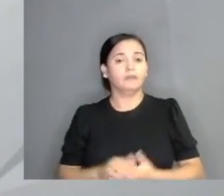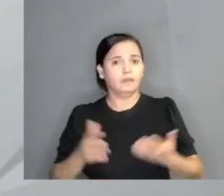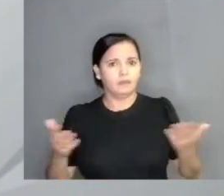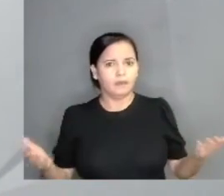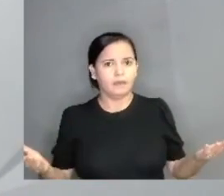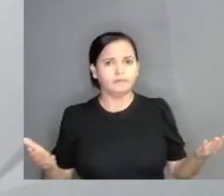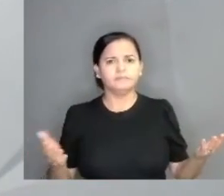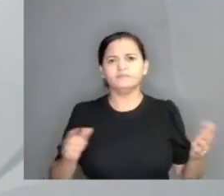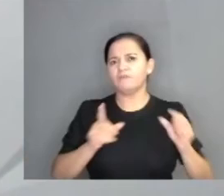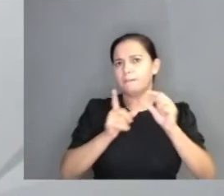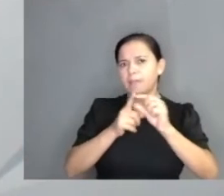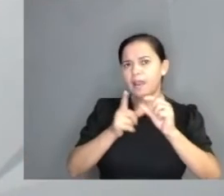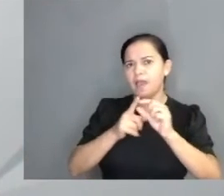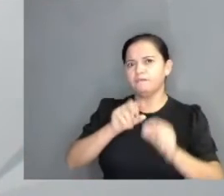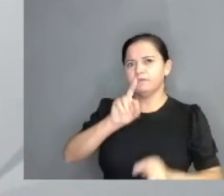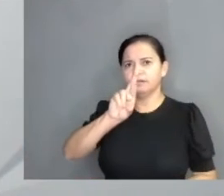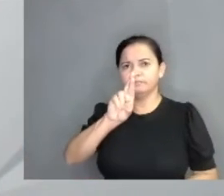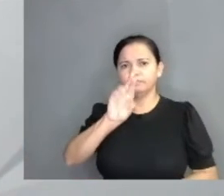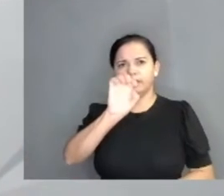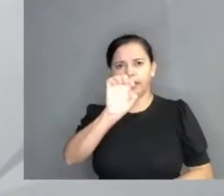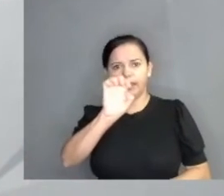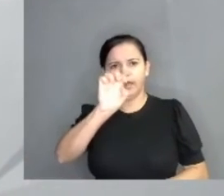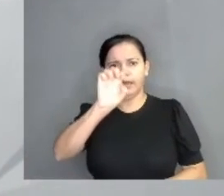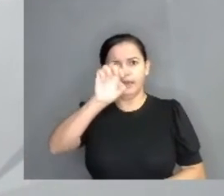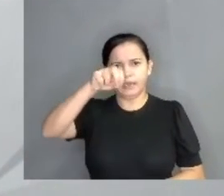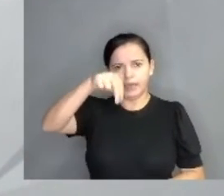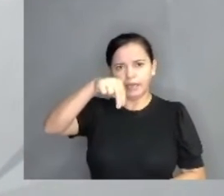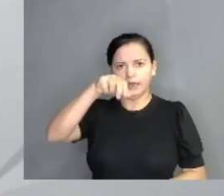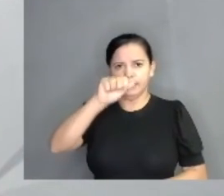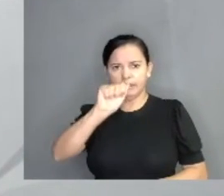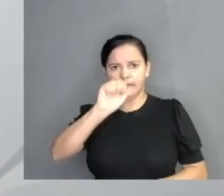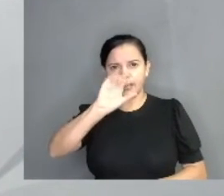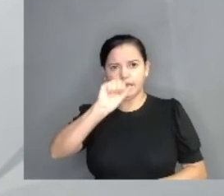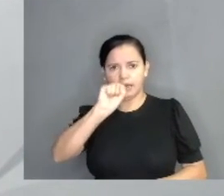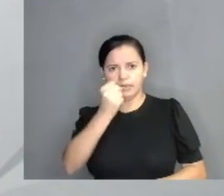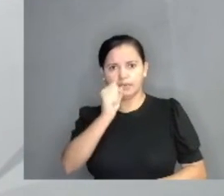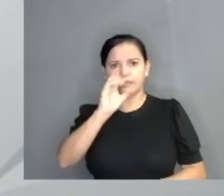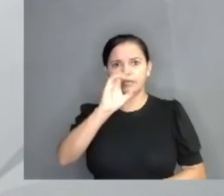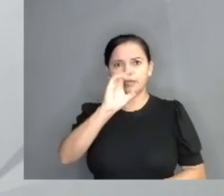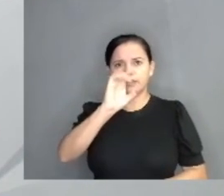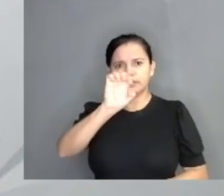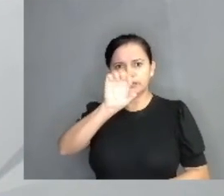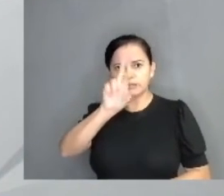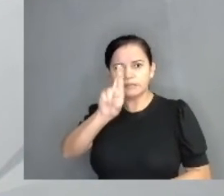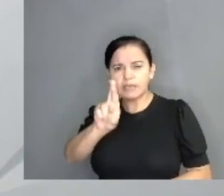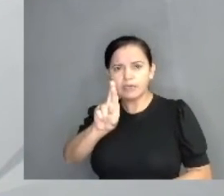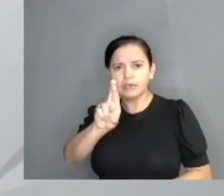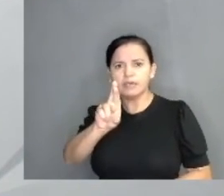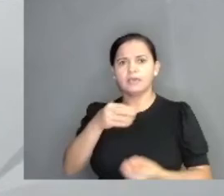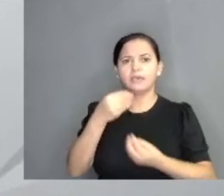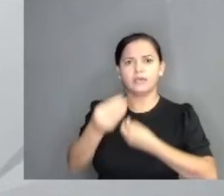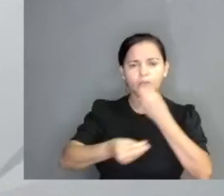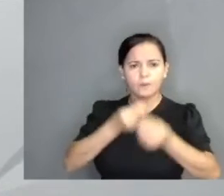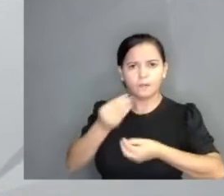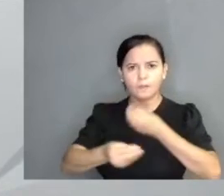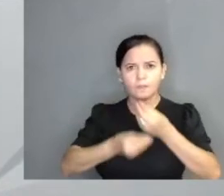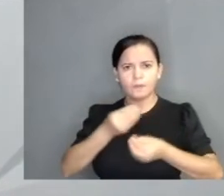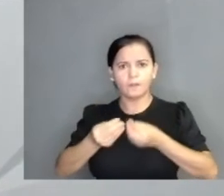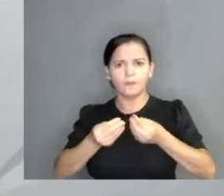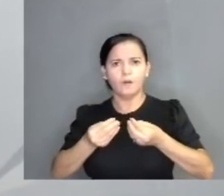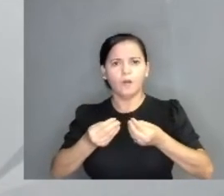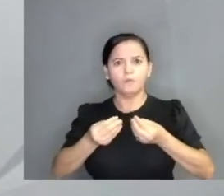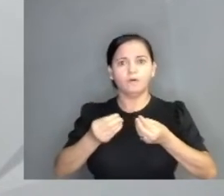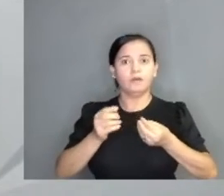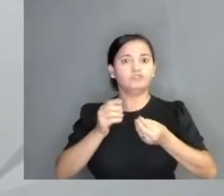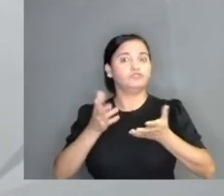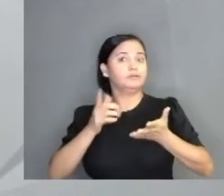Medieval, durante a Idade Média, mediana, tá? Então,